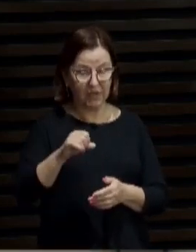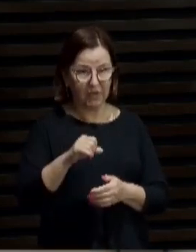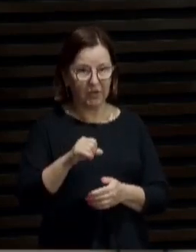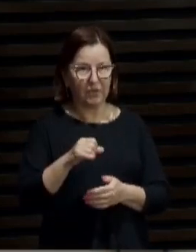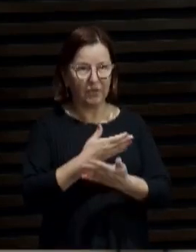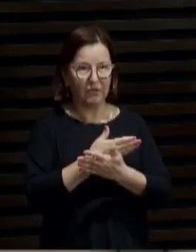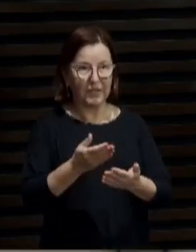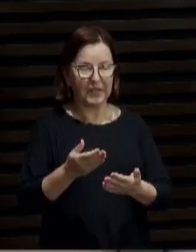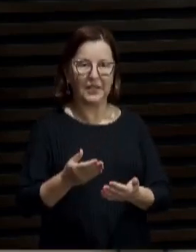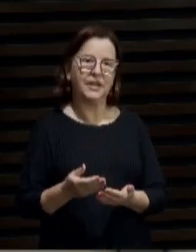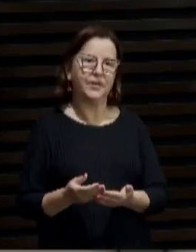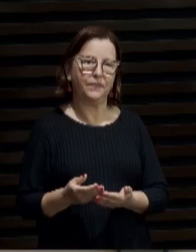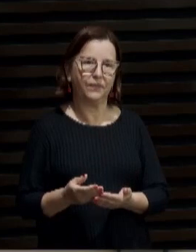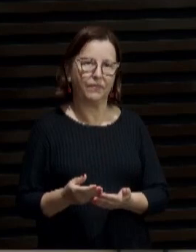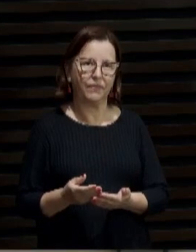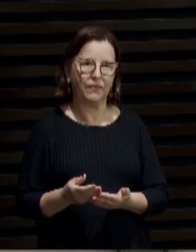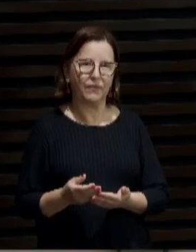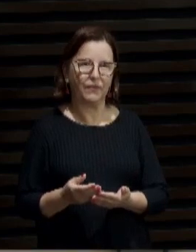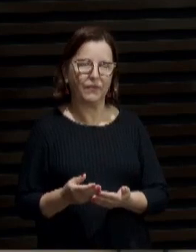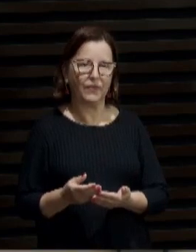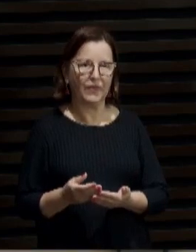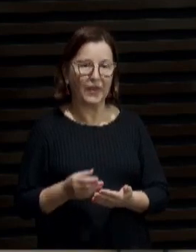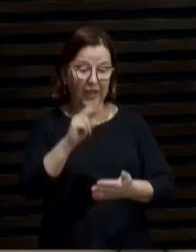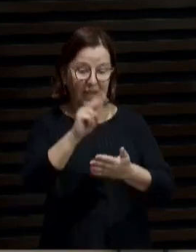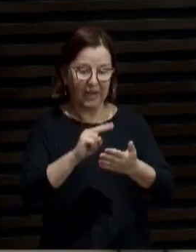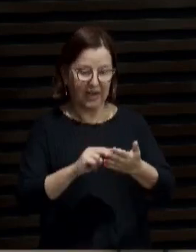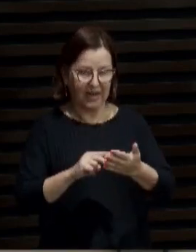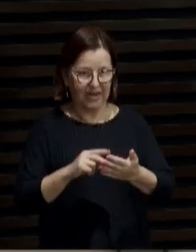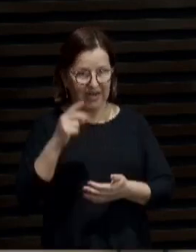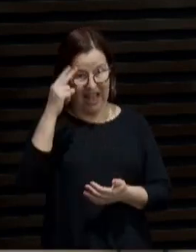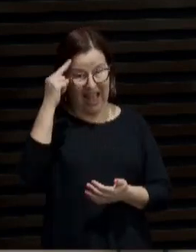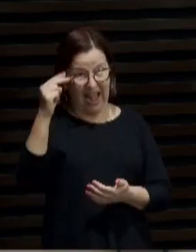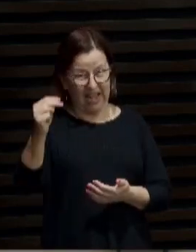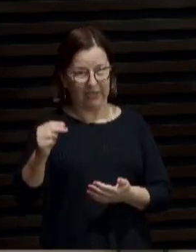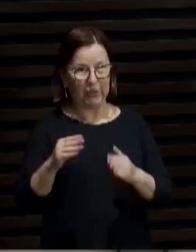nos 2000 anos de existência, não é o que mais tem?